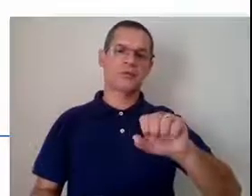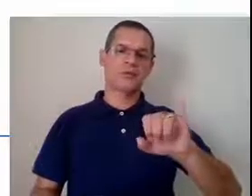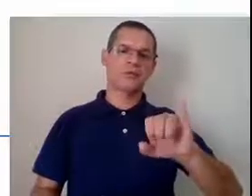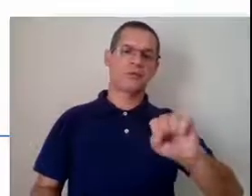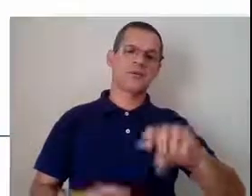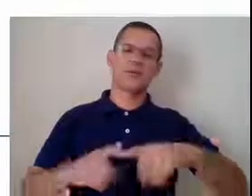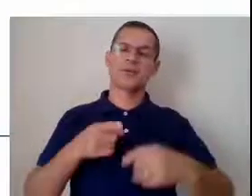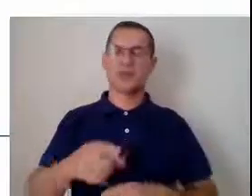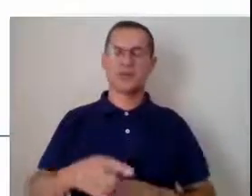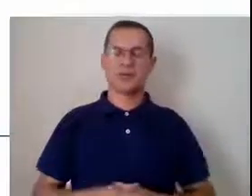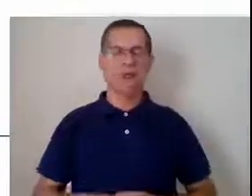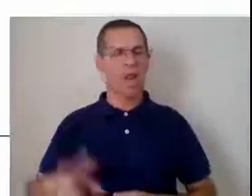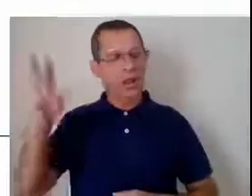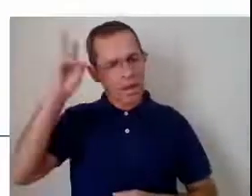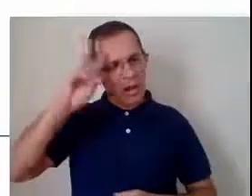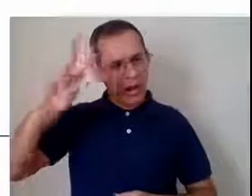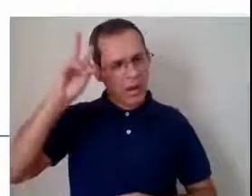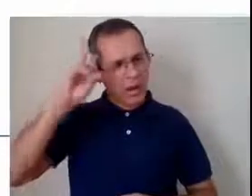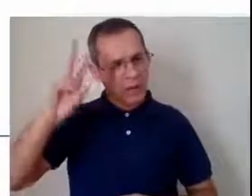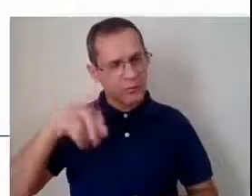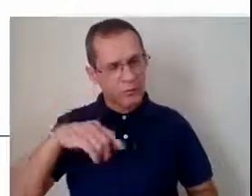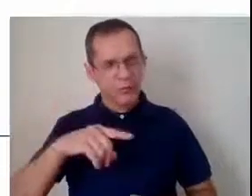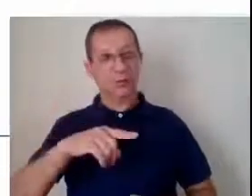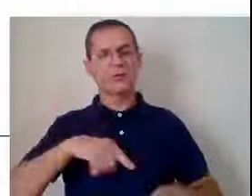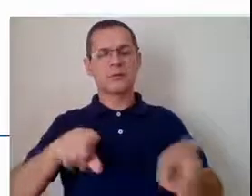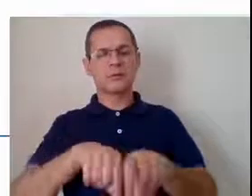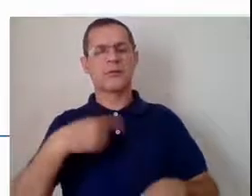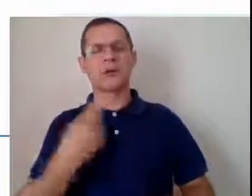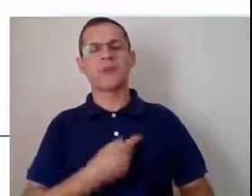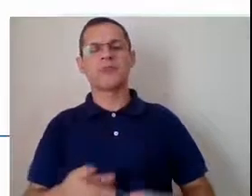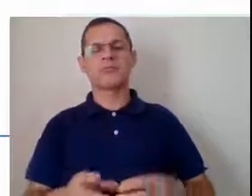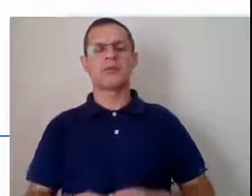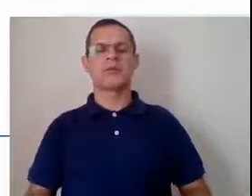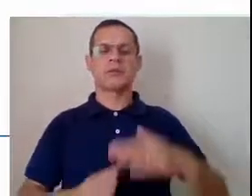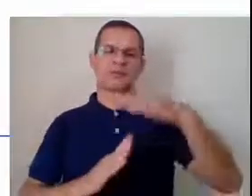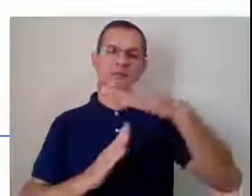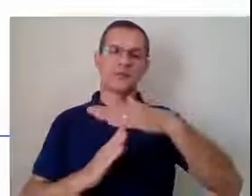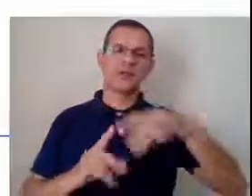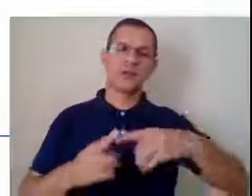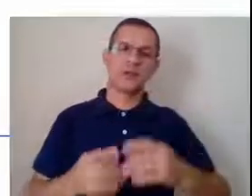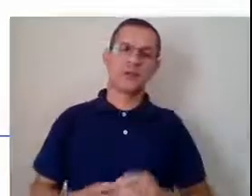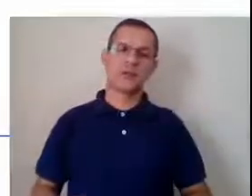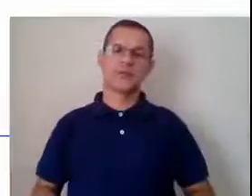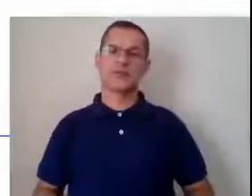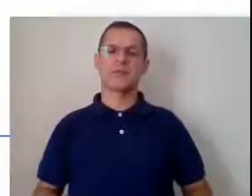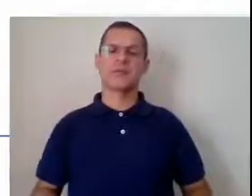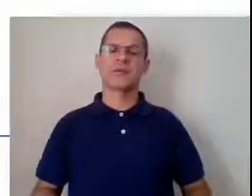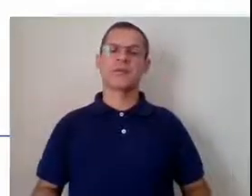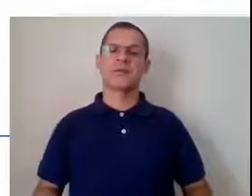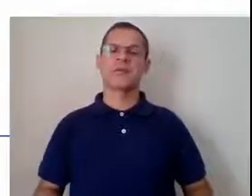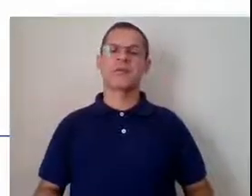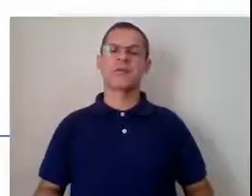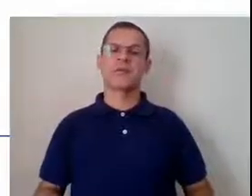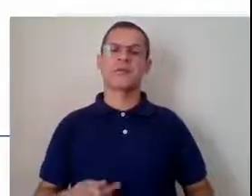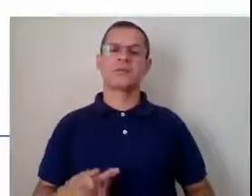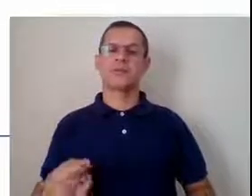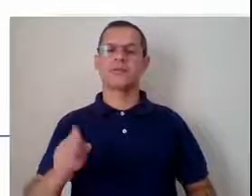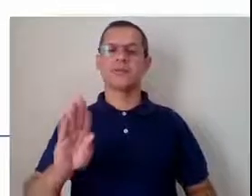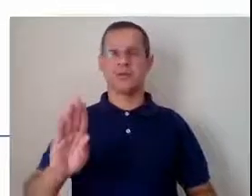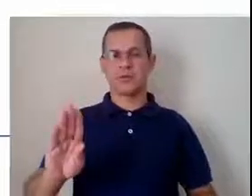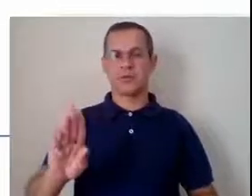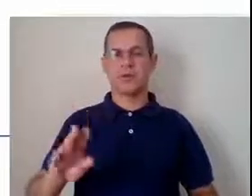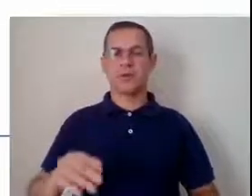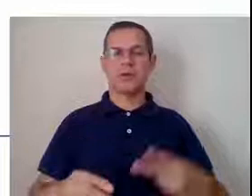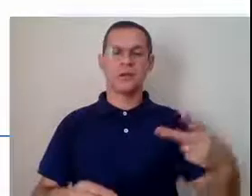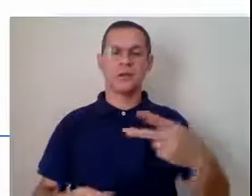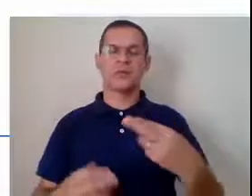só para vocês relembrarem, nós também temos intervalos que vêm desde o infinito até o B, né, que é menor ou